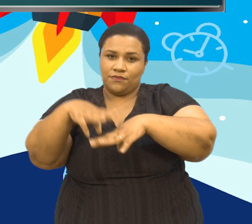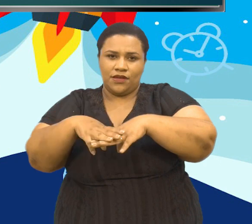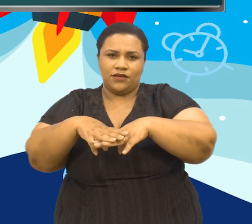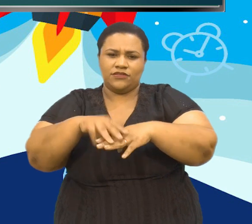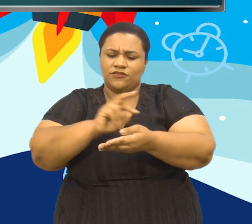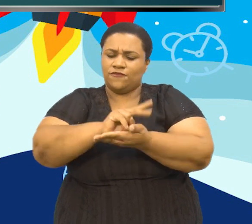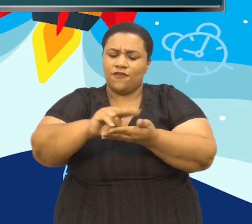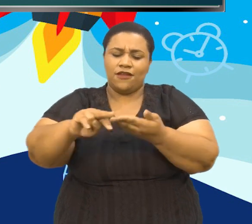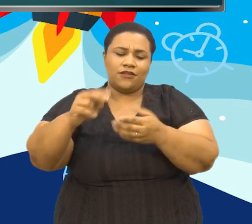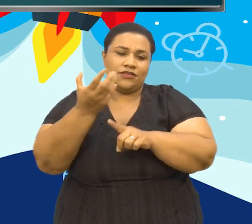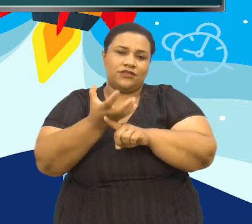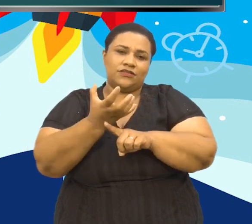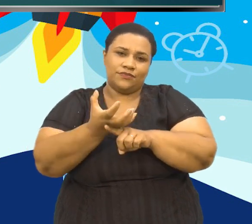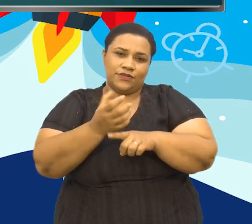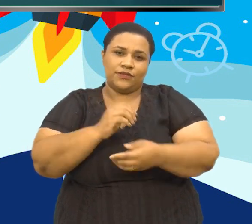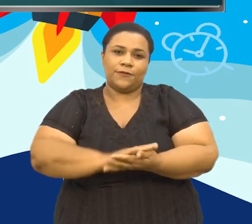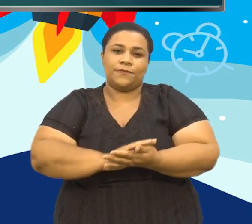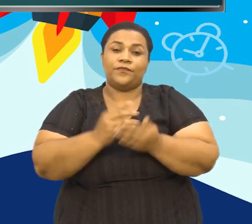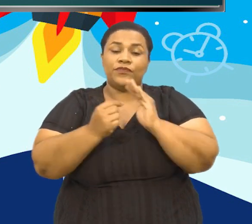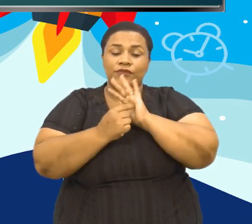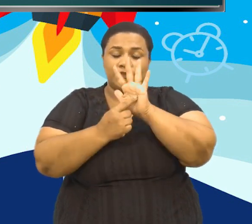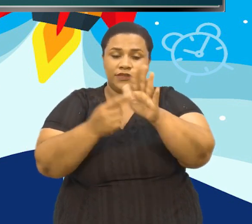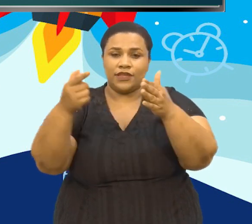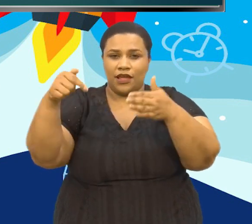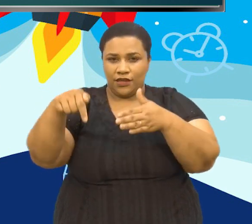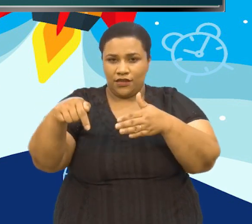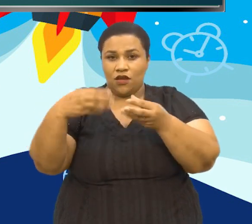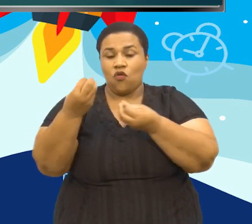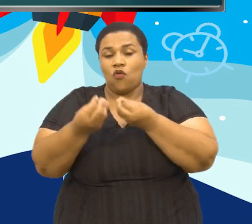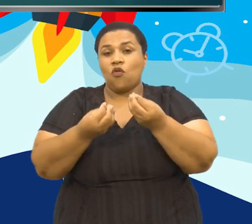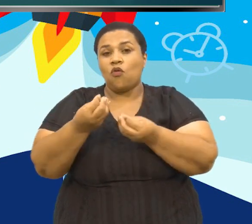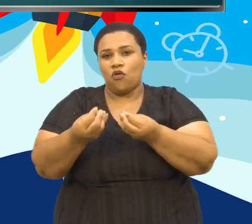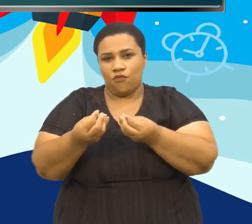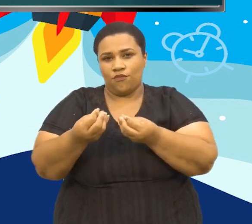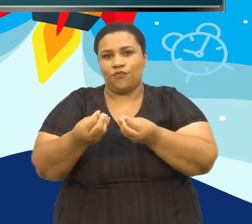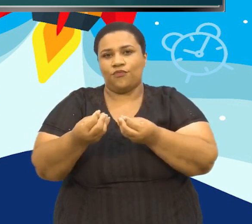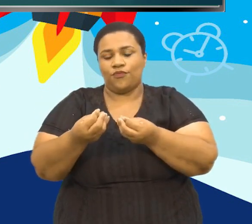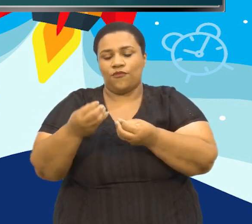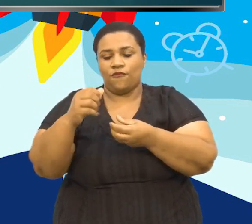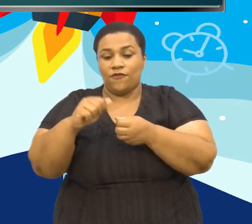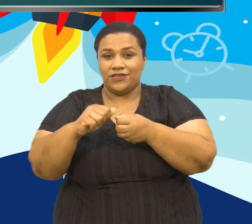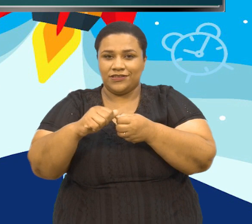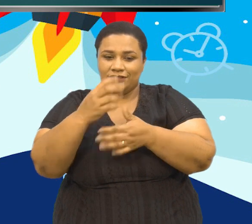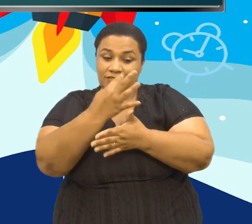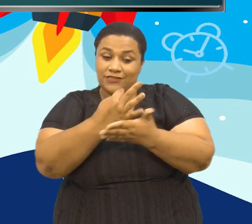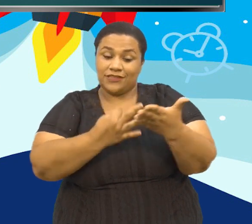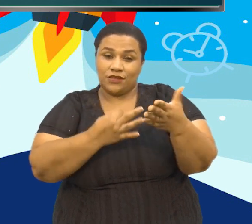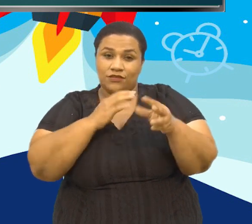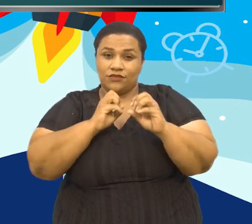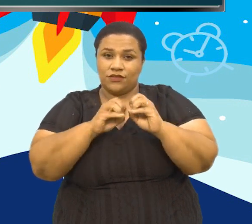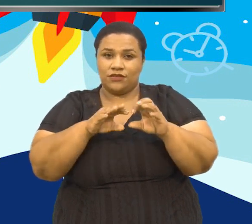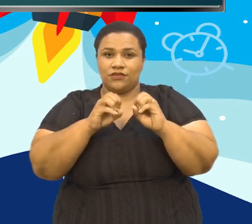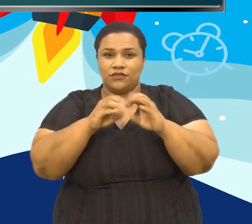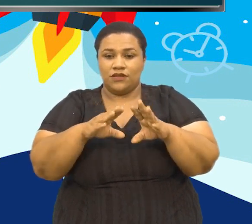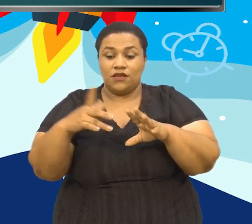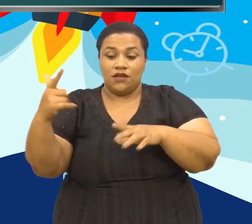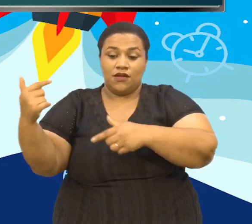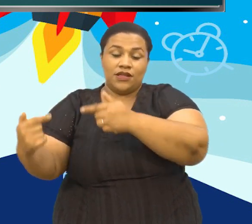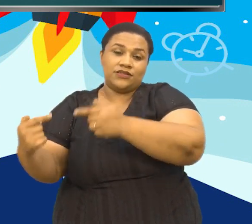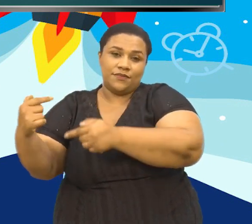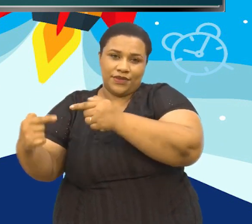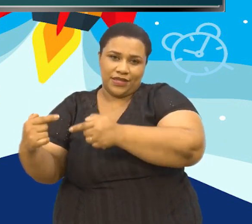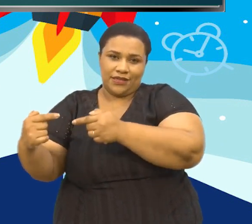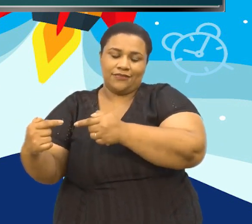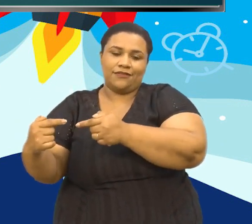de diferentes maneiras. Mas eu vou mostrar para vocês aqui como produzir esse texto instrucional para